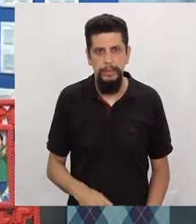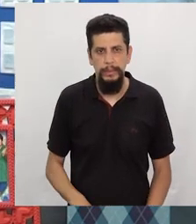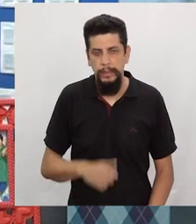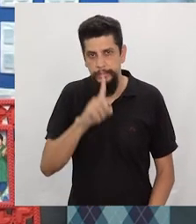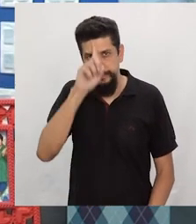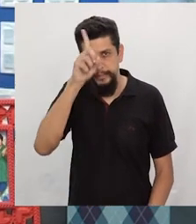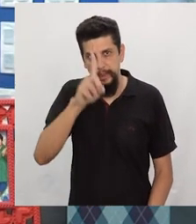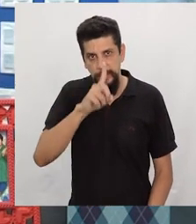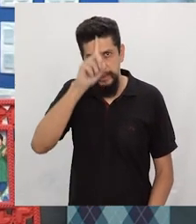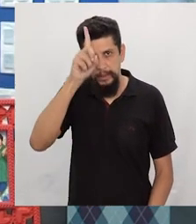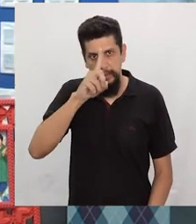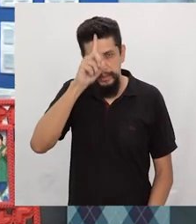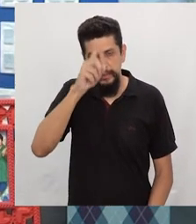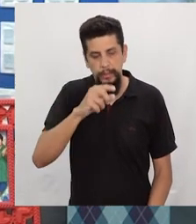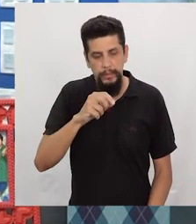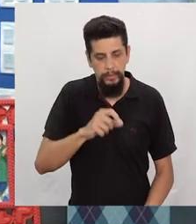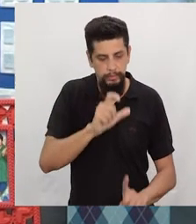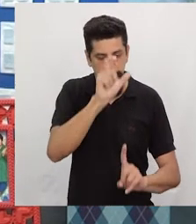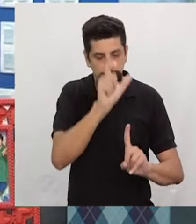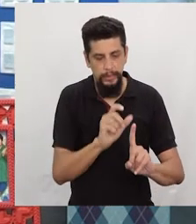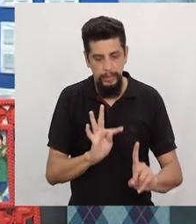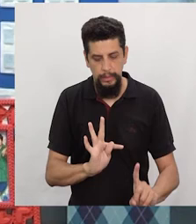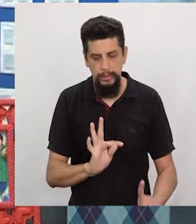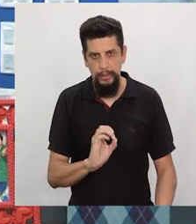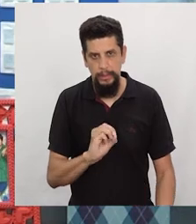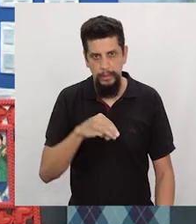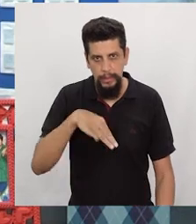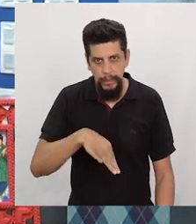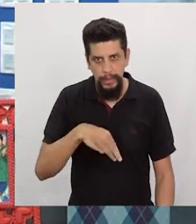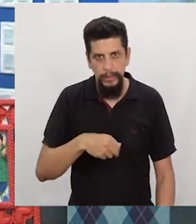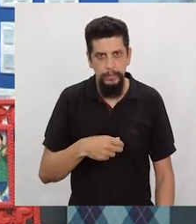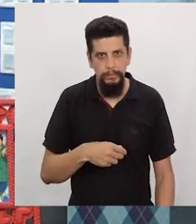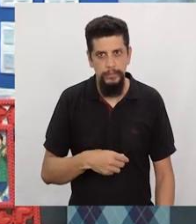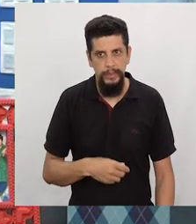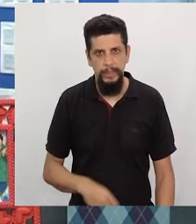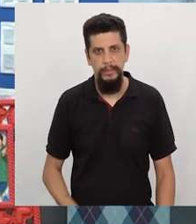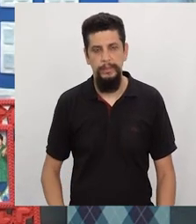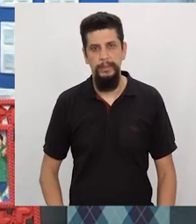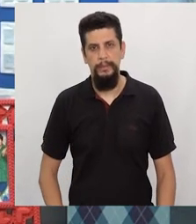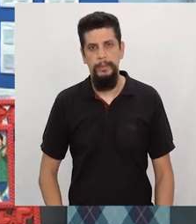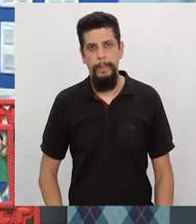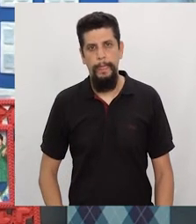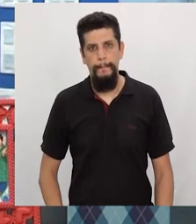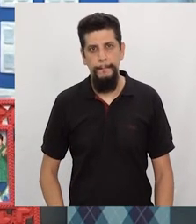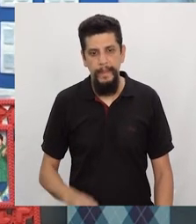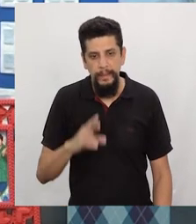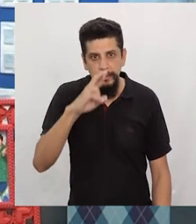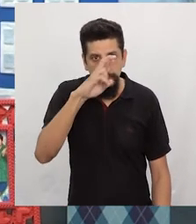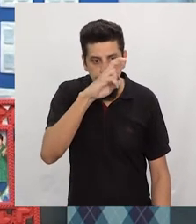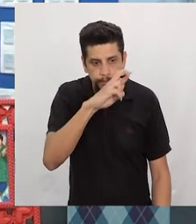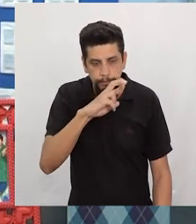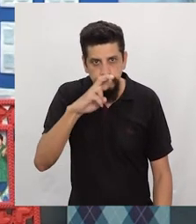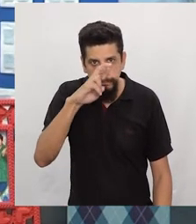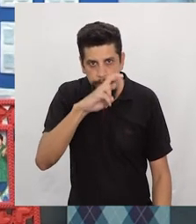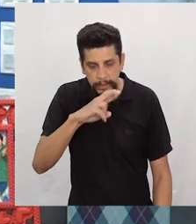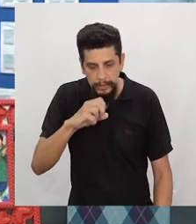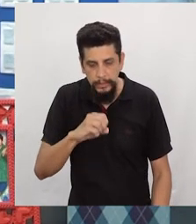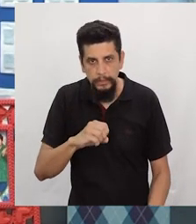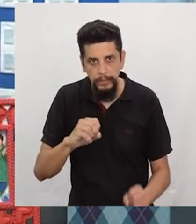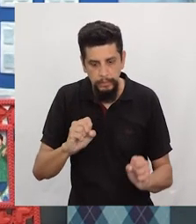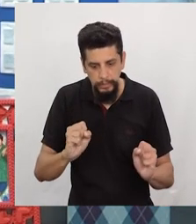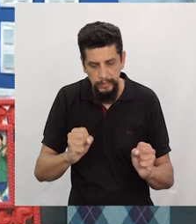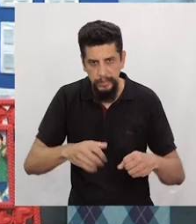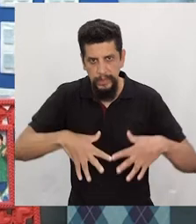traquitanas inventadas pelo detetive Tom. Escutador supersônico, detector de